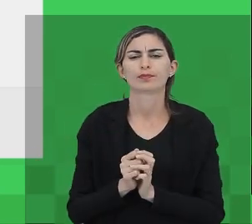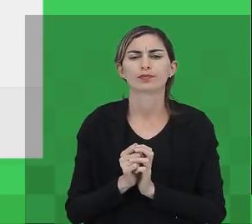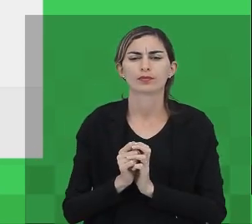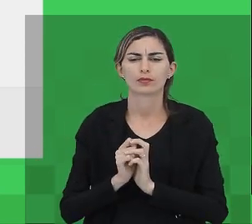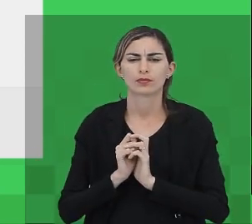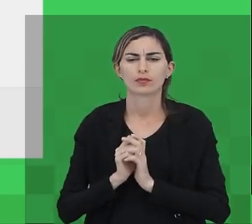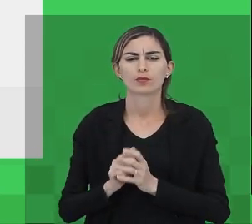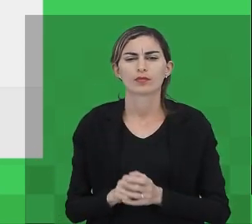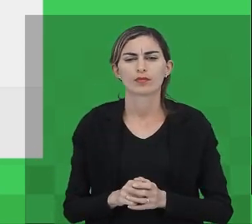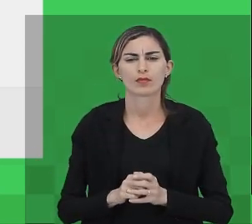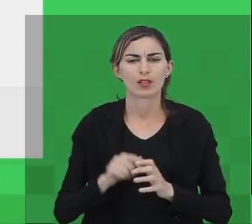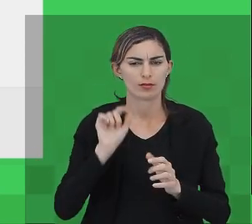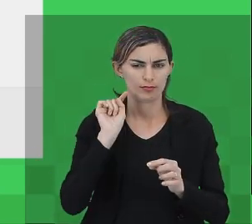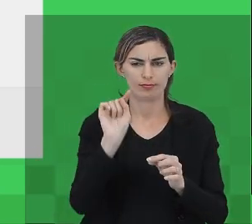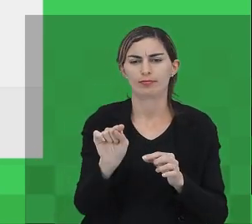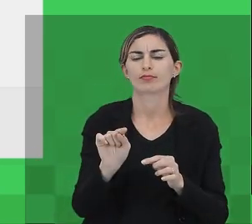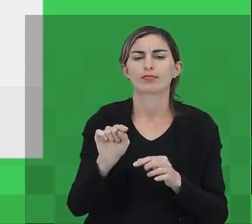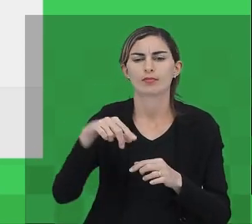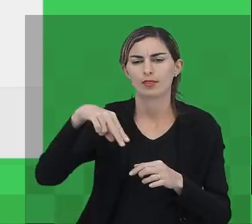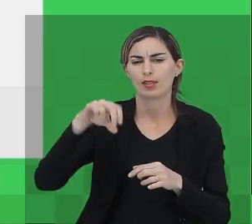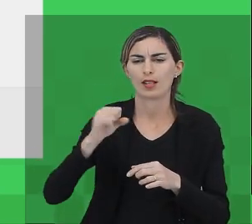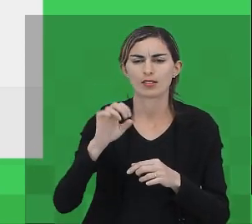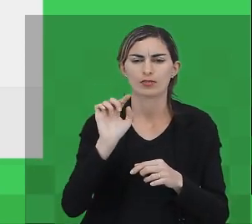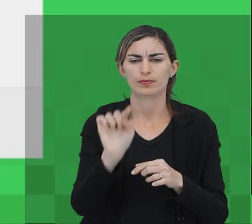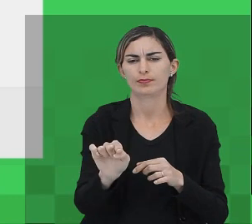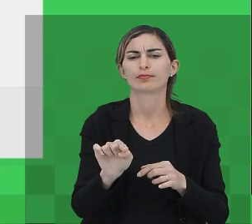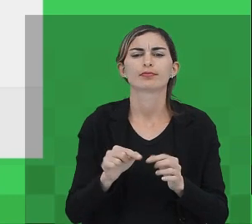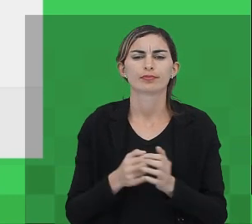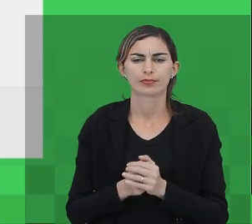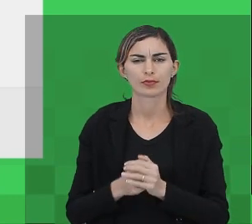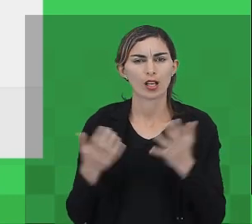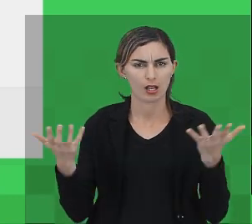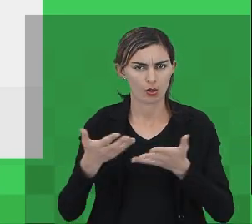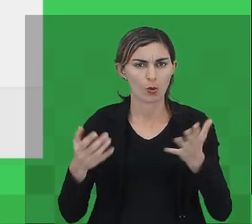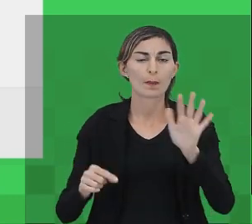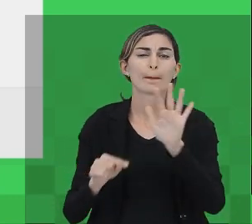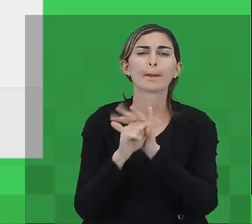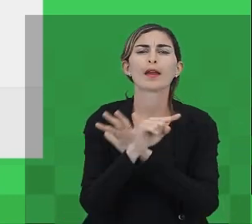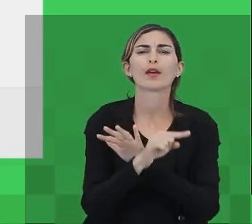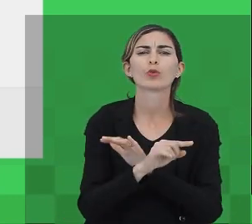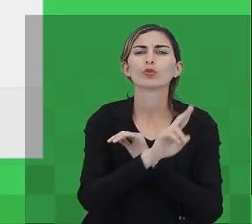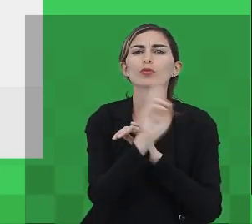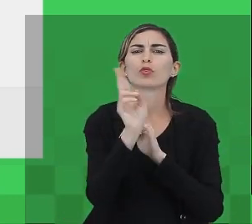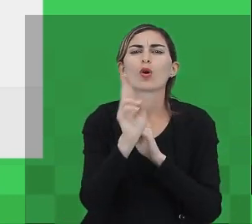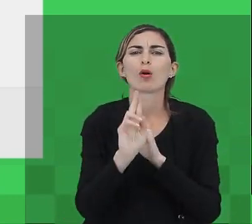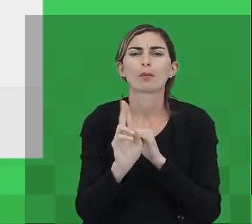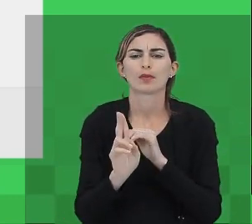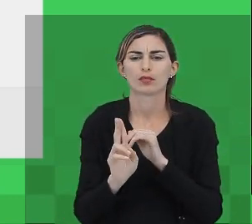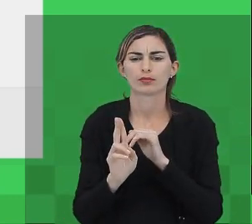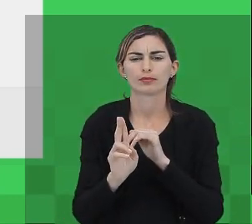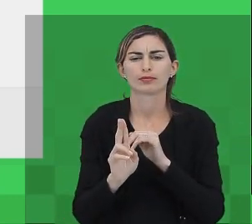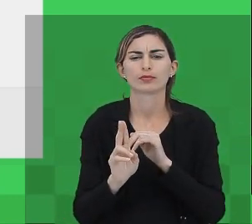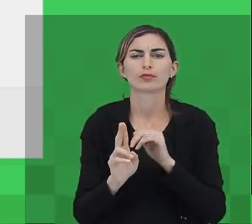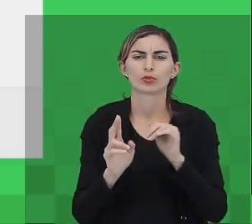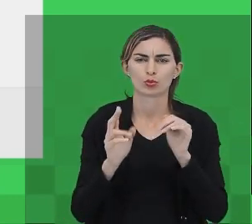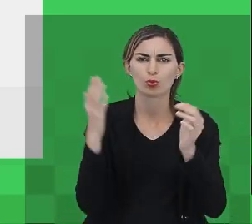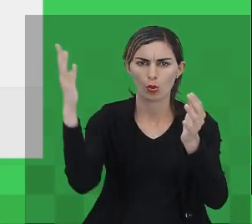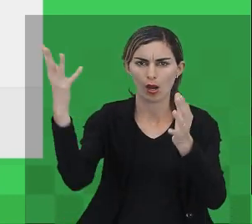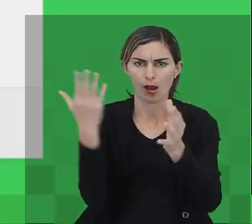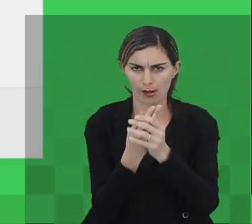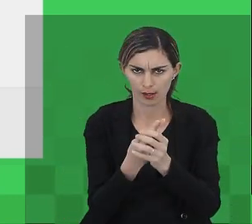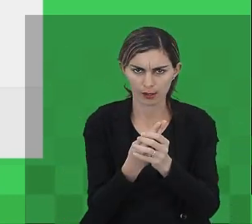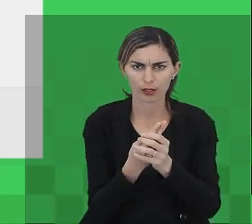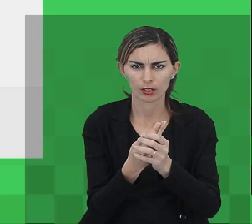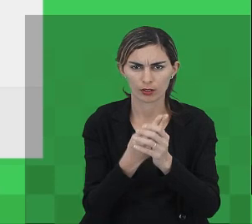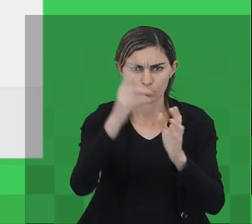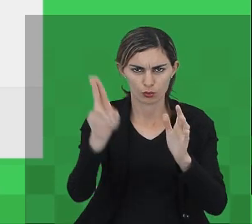Empty Activity, e Next. Agora ele pergunta os nomes